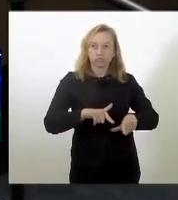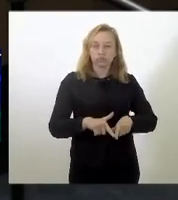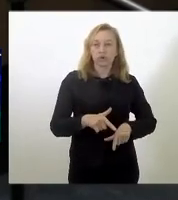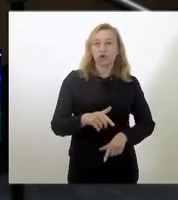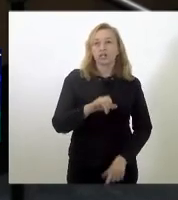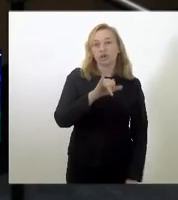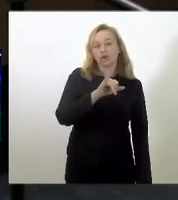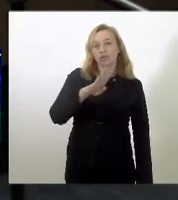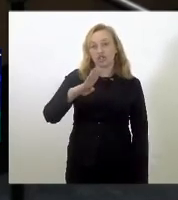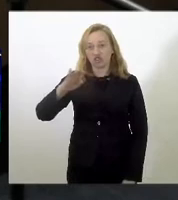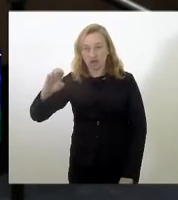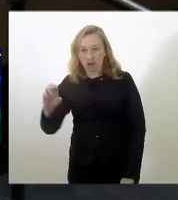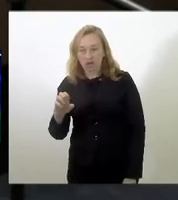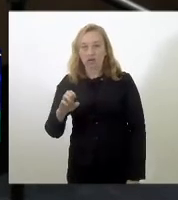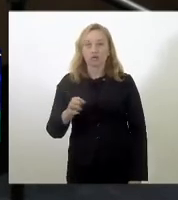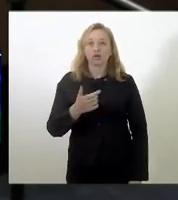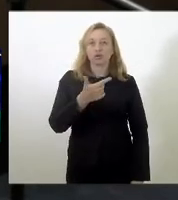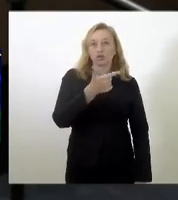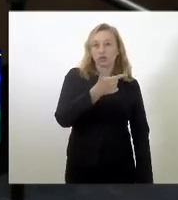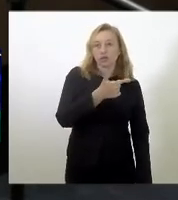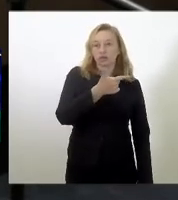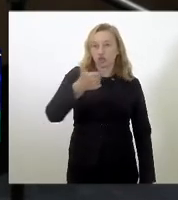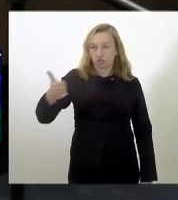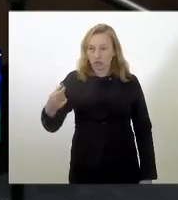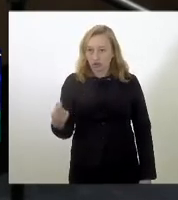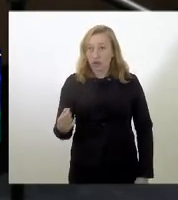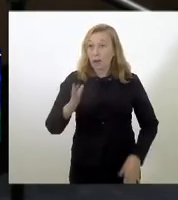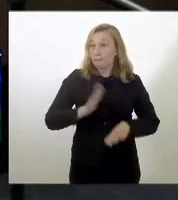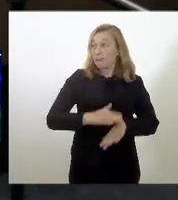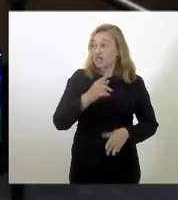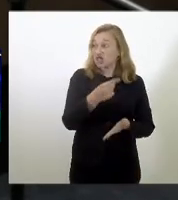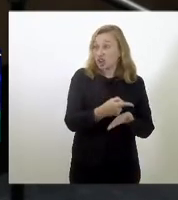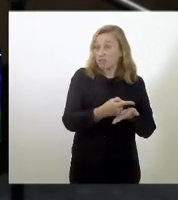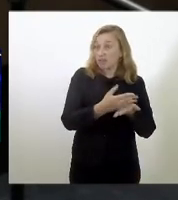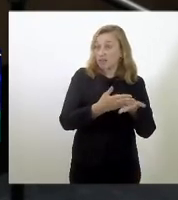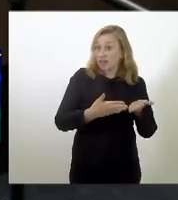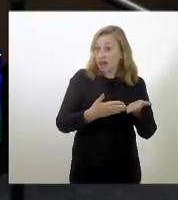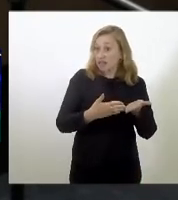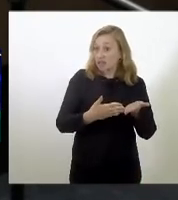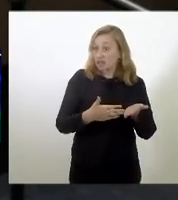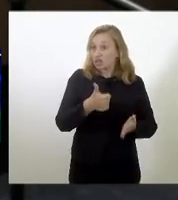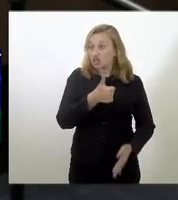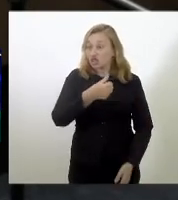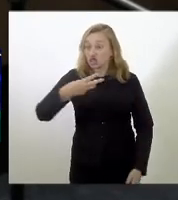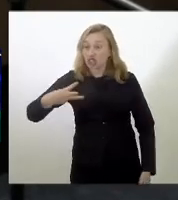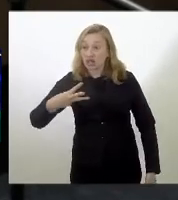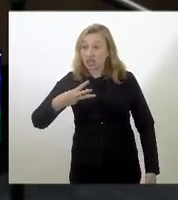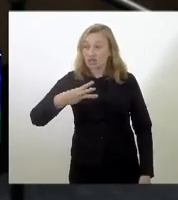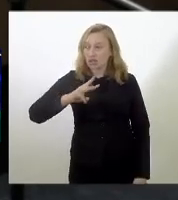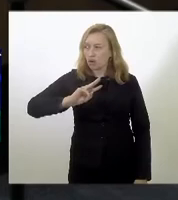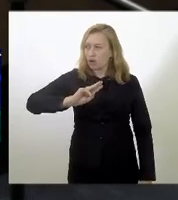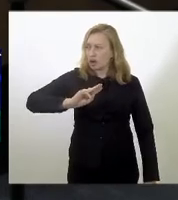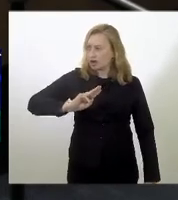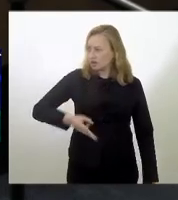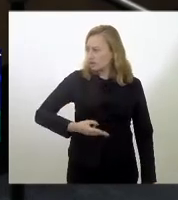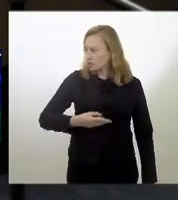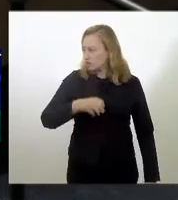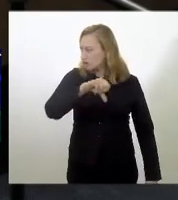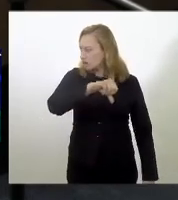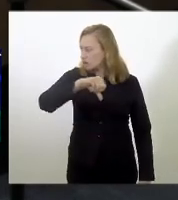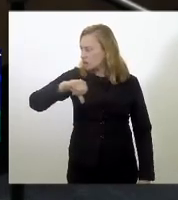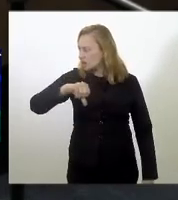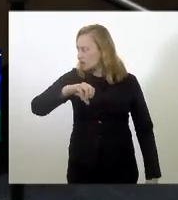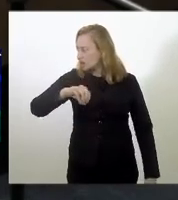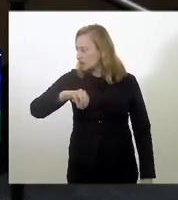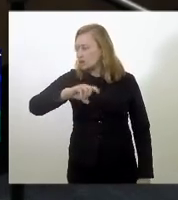de 2020, mais da metade dos 13 milhões e 900 mil pessoas brasileiros